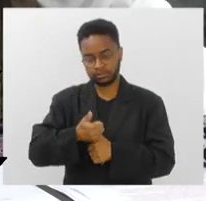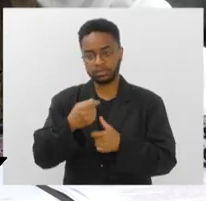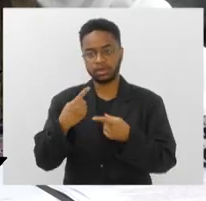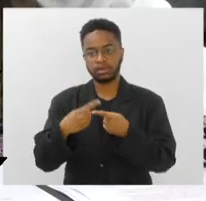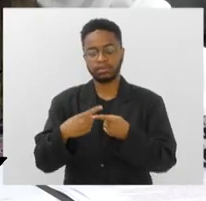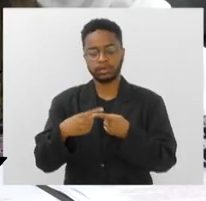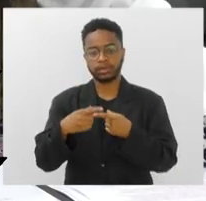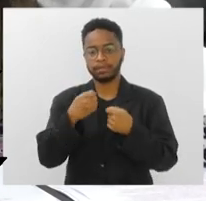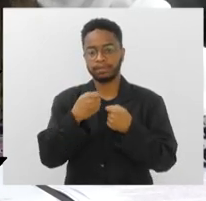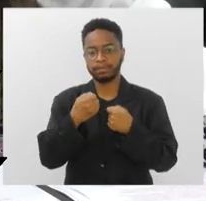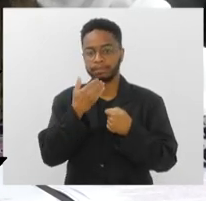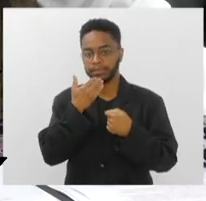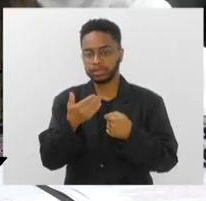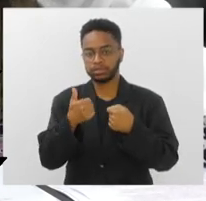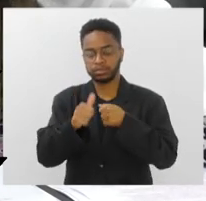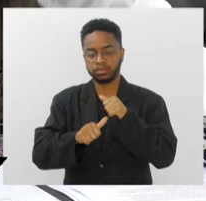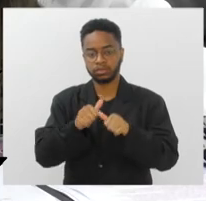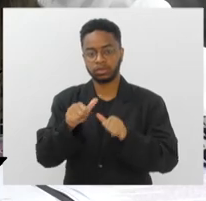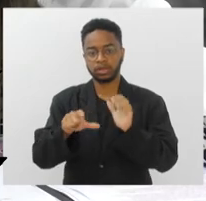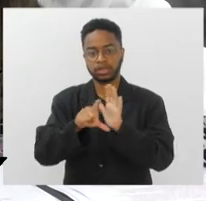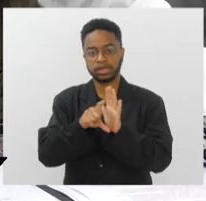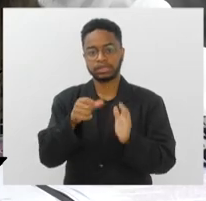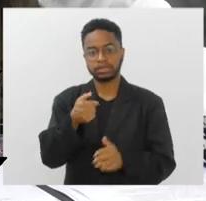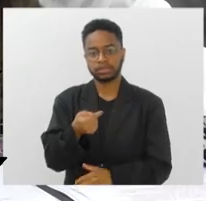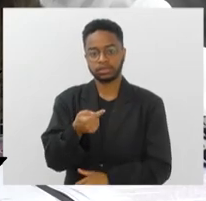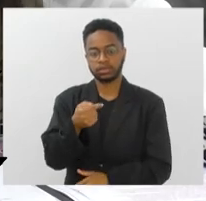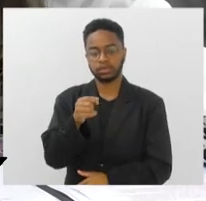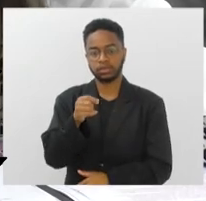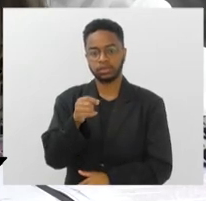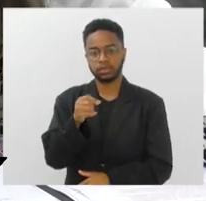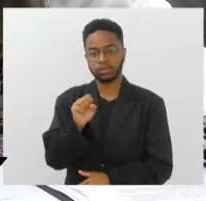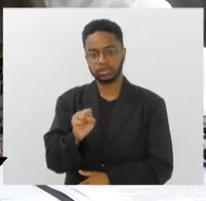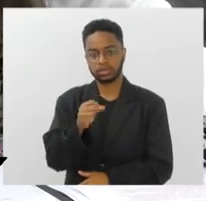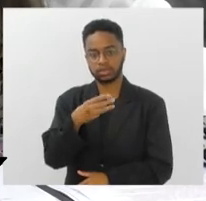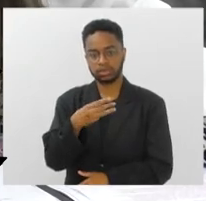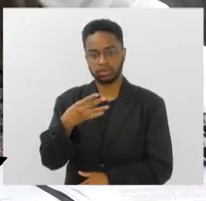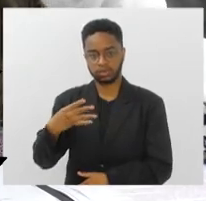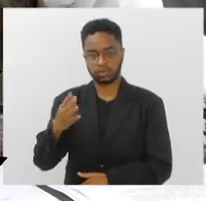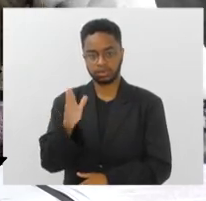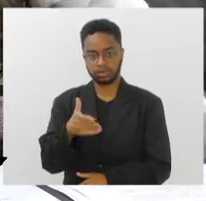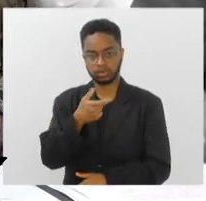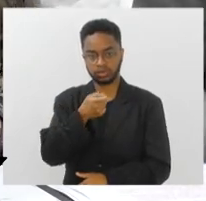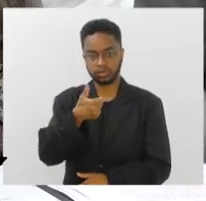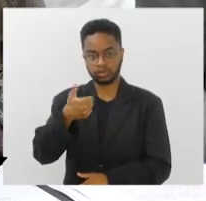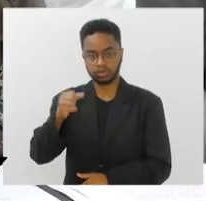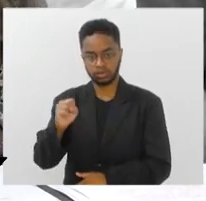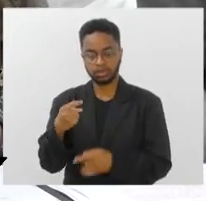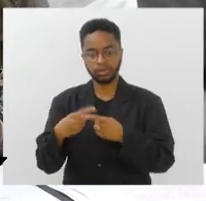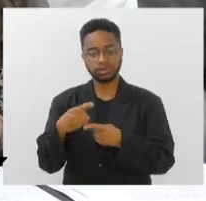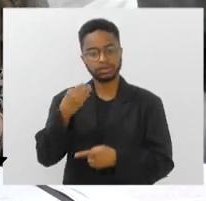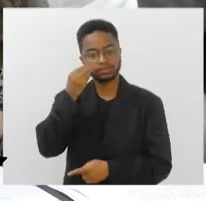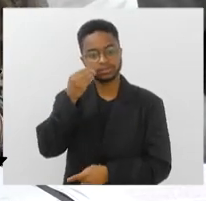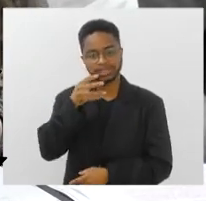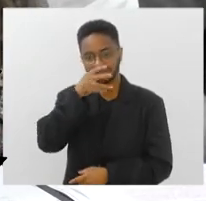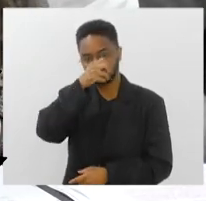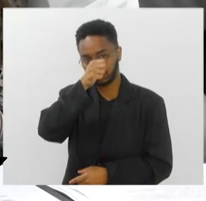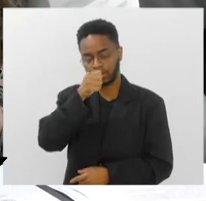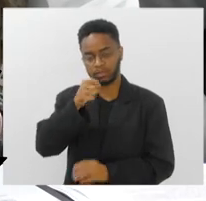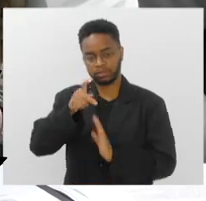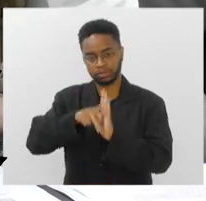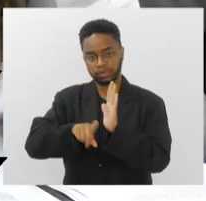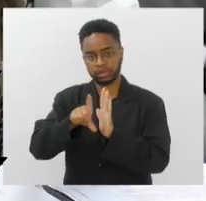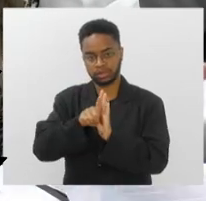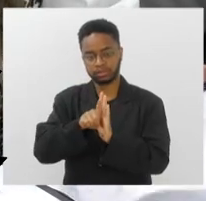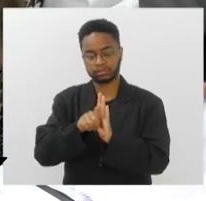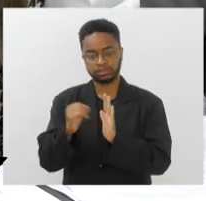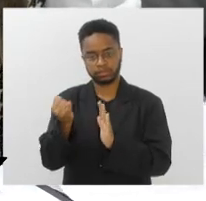para alterar a lei número 7.874 de 2018, para a gente salvar esse projeto de lei, que é meritório da deputada Índia Armelau. Em